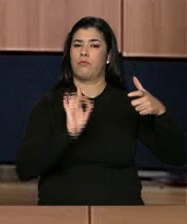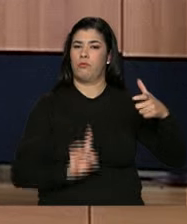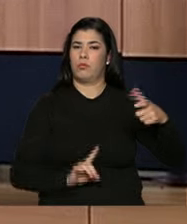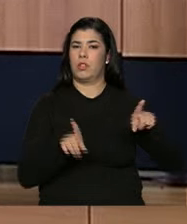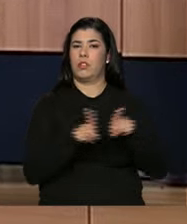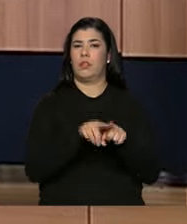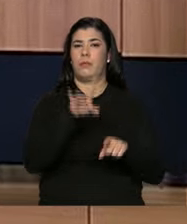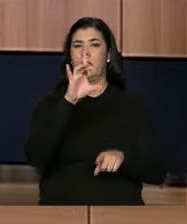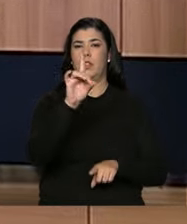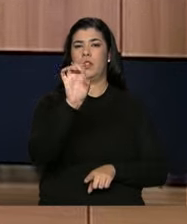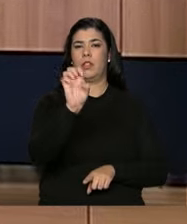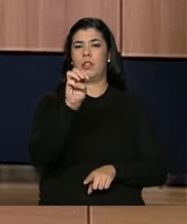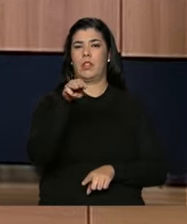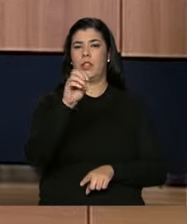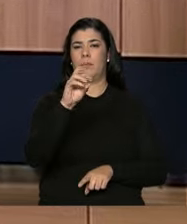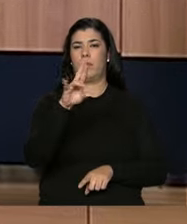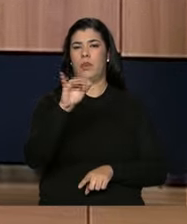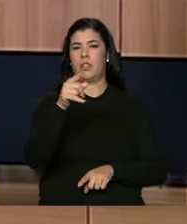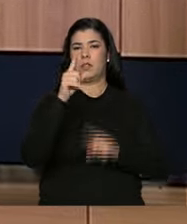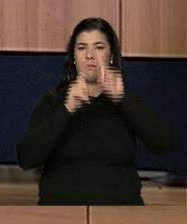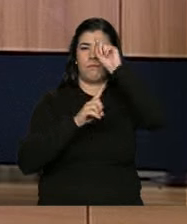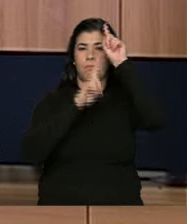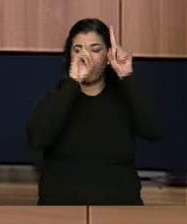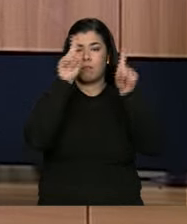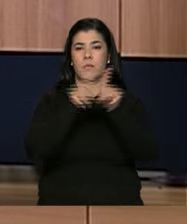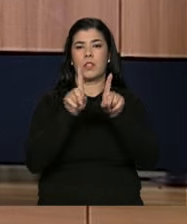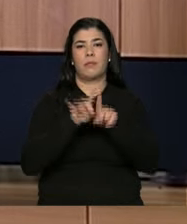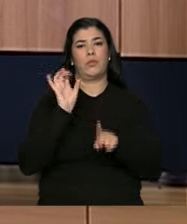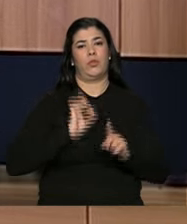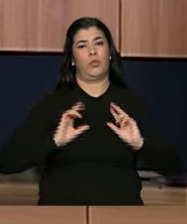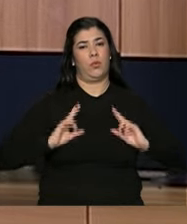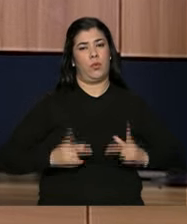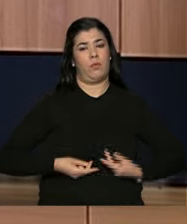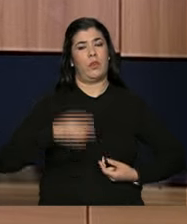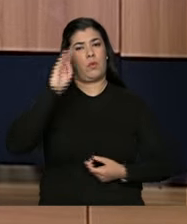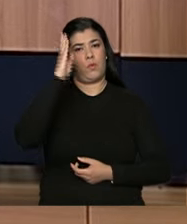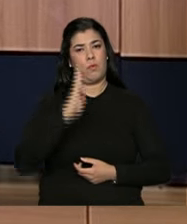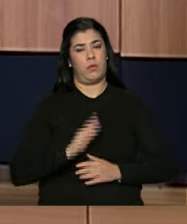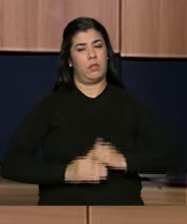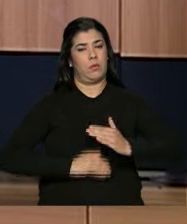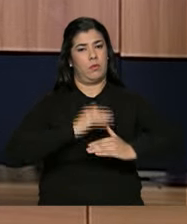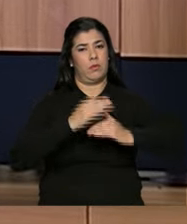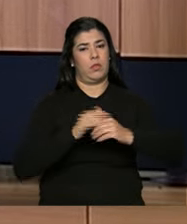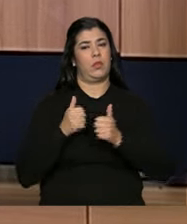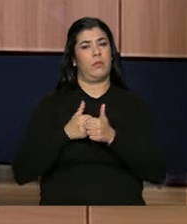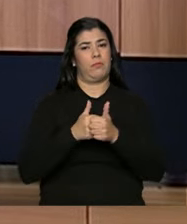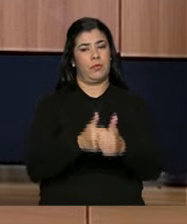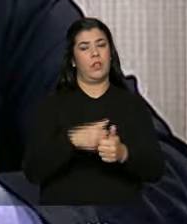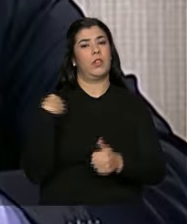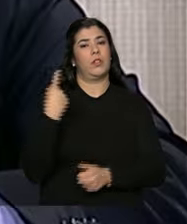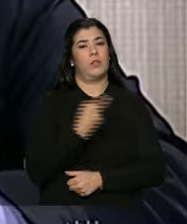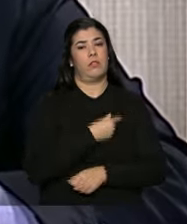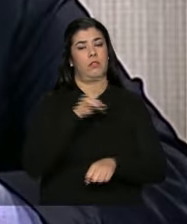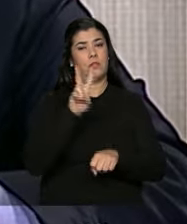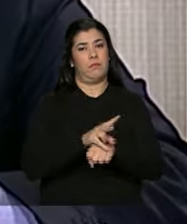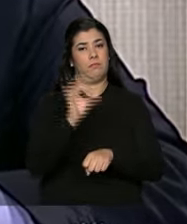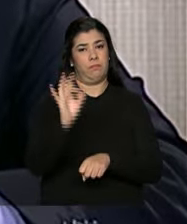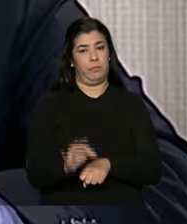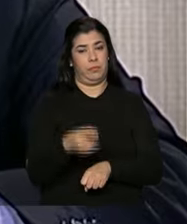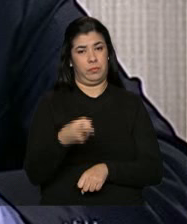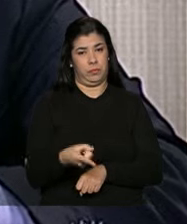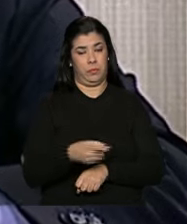de mais democracia, de defesa de direitos humanos, que é a trajetória que o Brasil vem construindo eh e que nós defendemos.